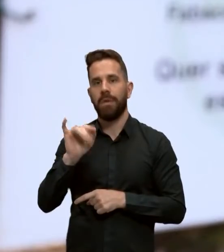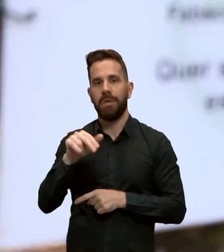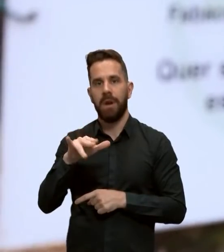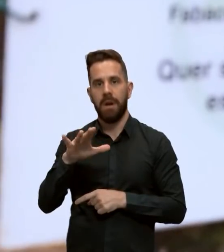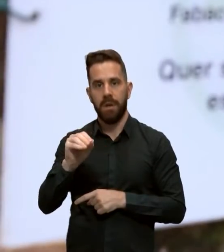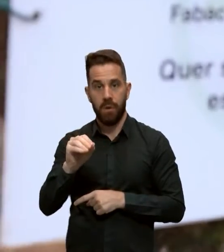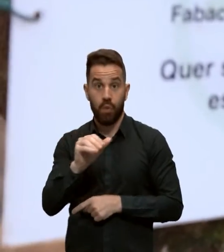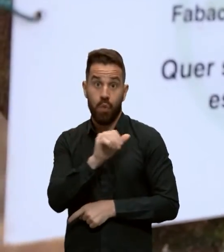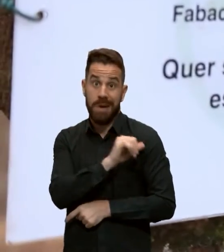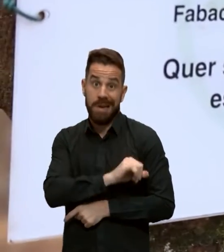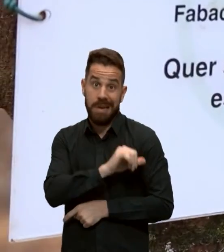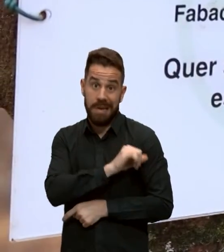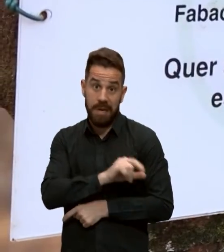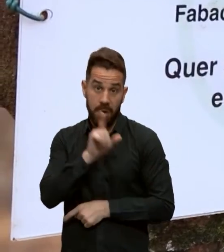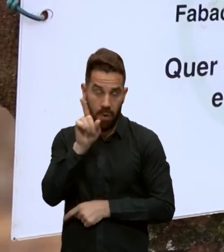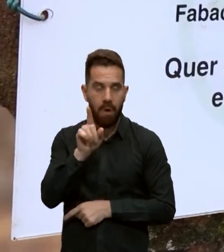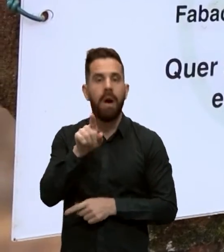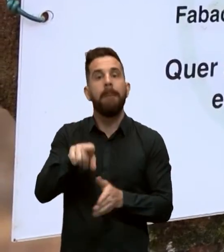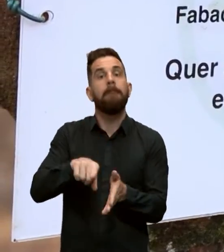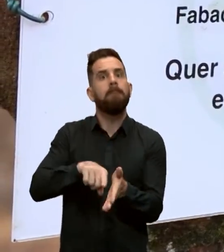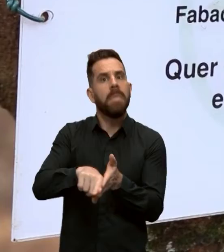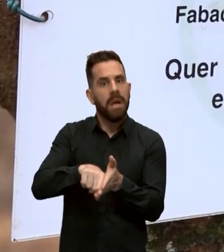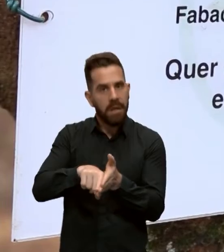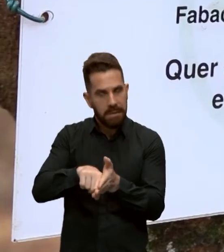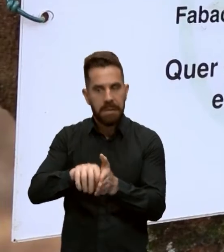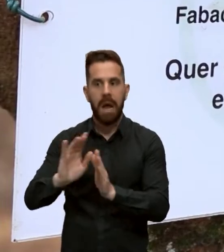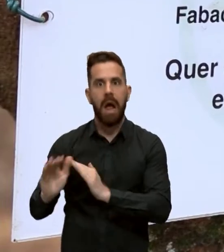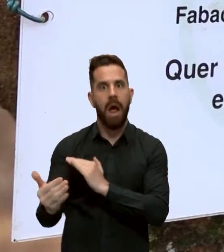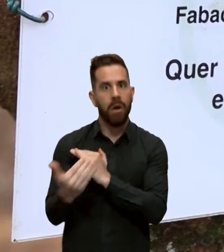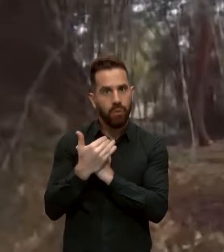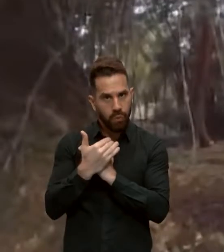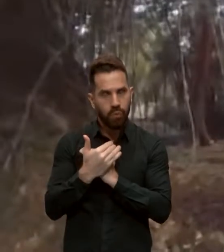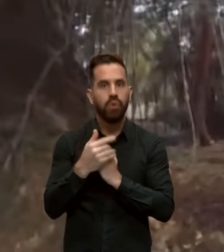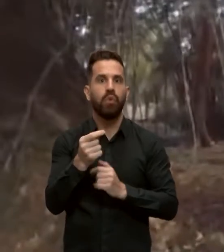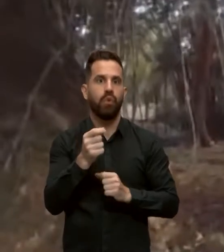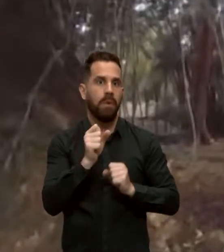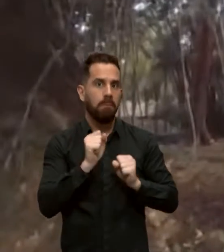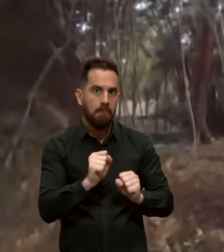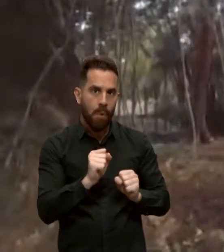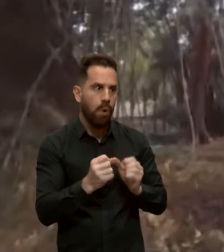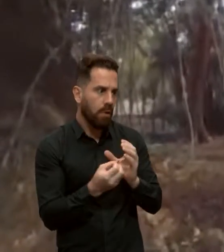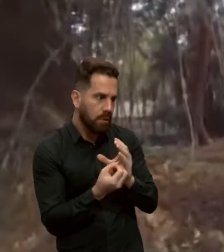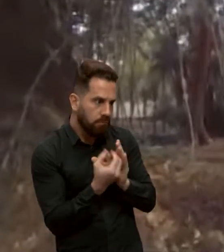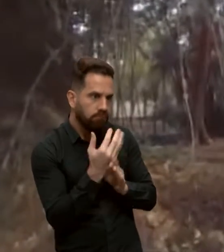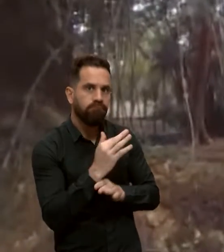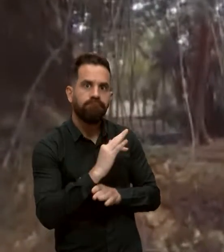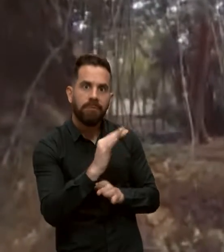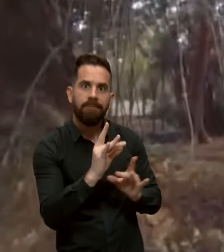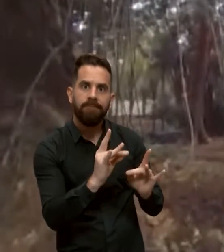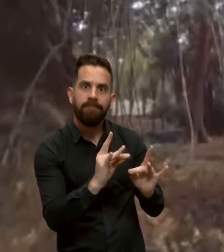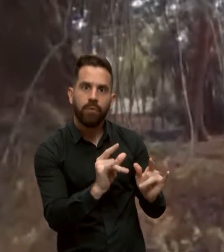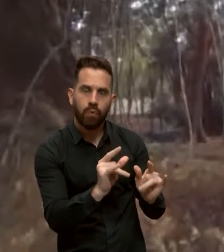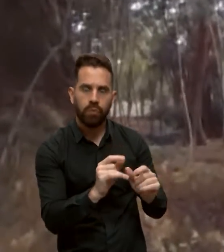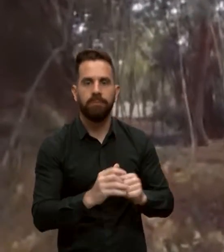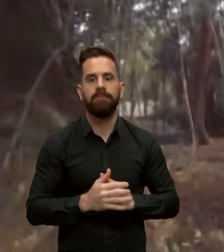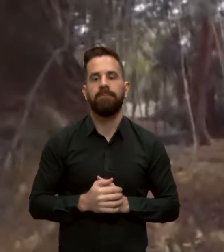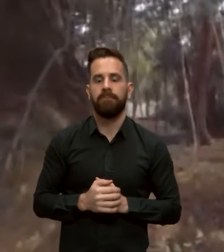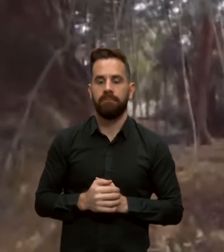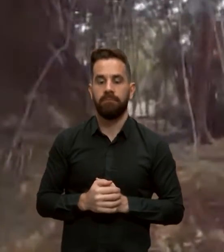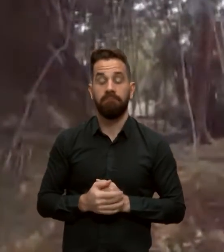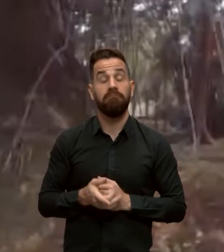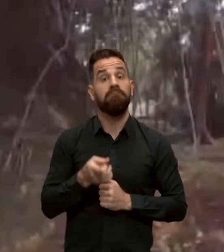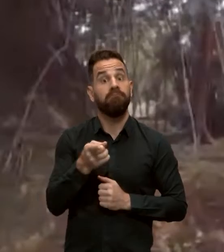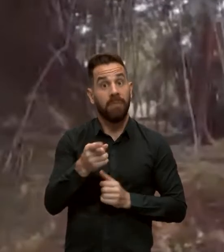no contexto de identificação de espécies em extinção. Essas ferramentas elas já direcionam nossos esforços, elas